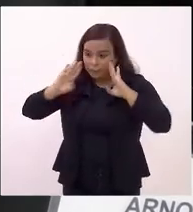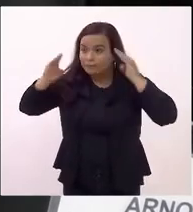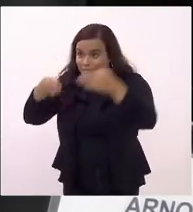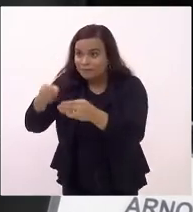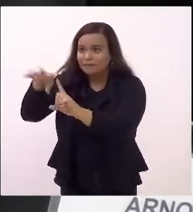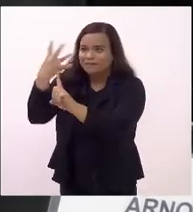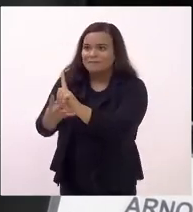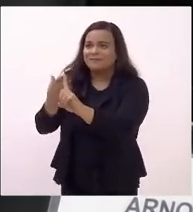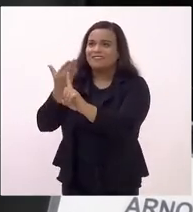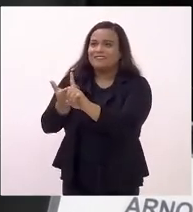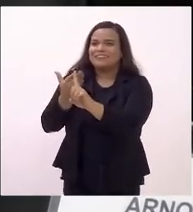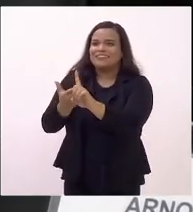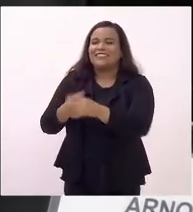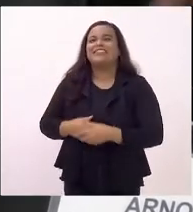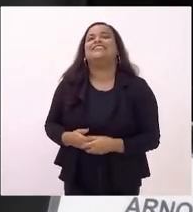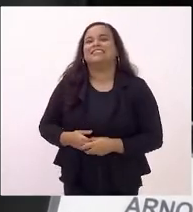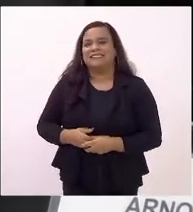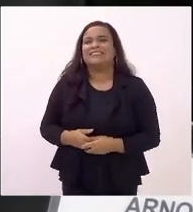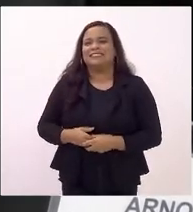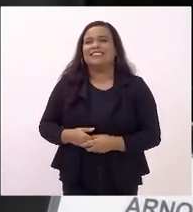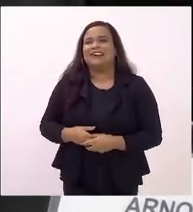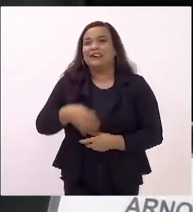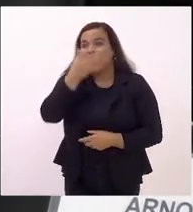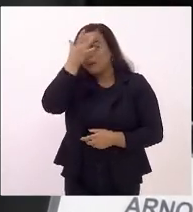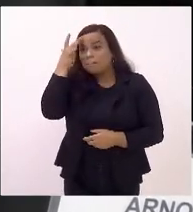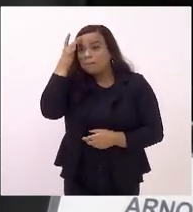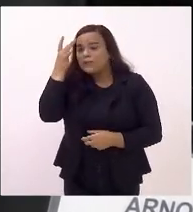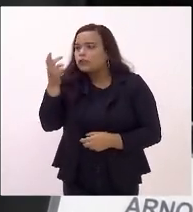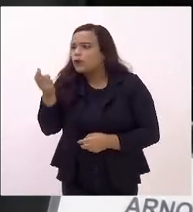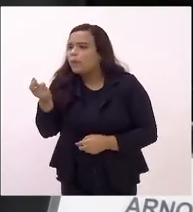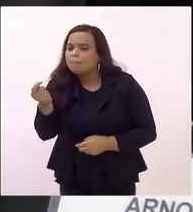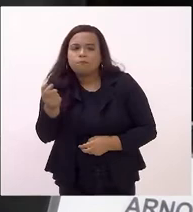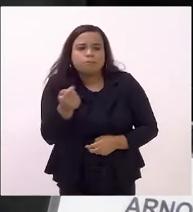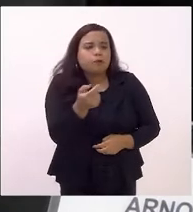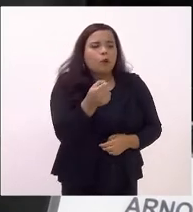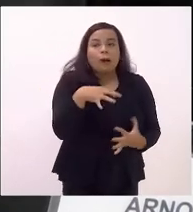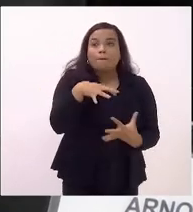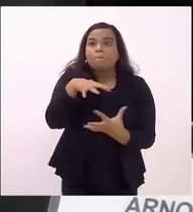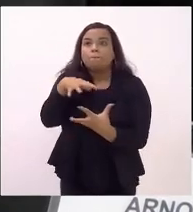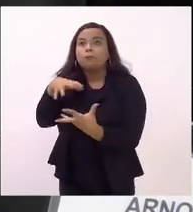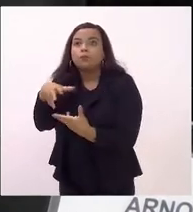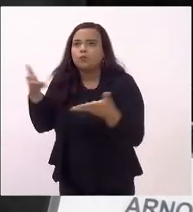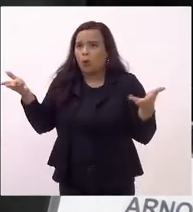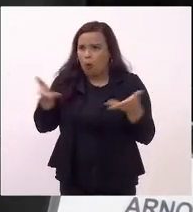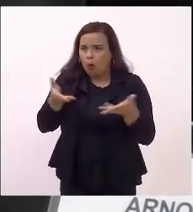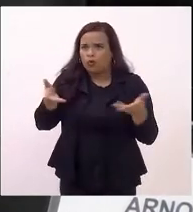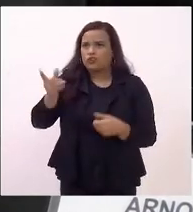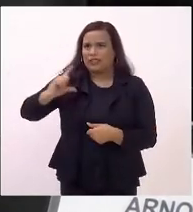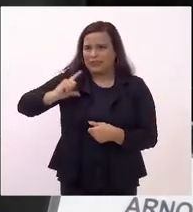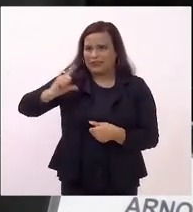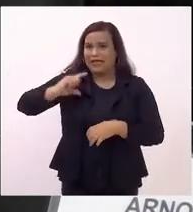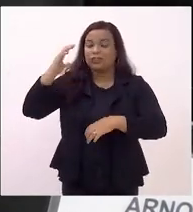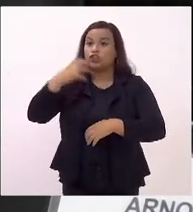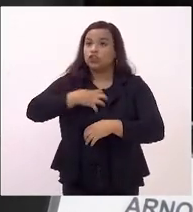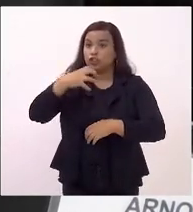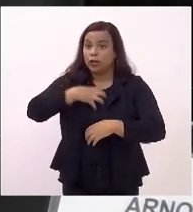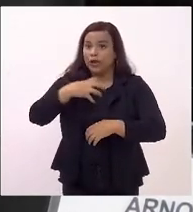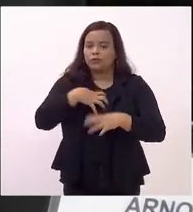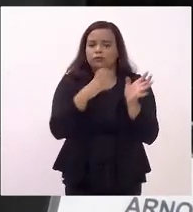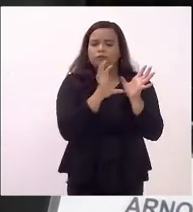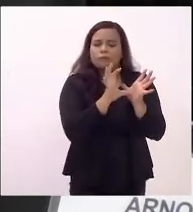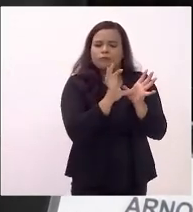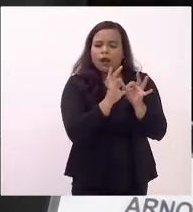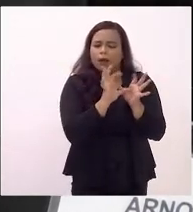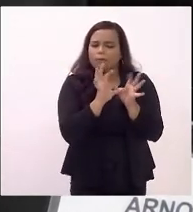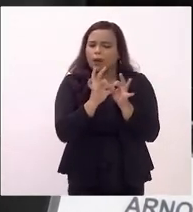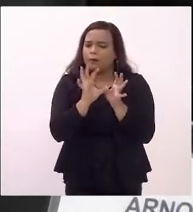que são poucas as pessoas nesse mundo que mantêm toda uma forma coerente de ser e